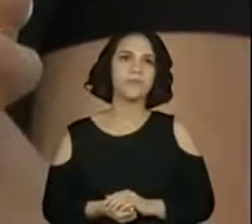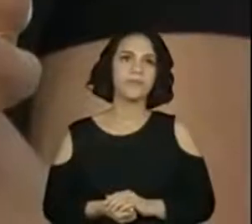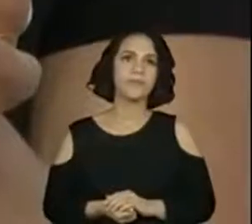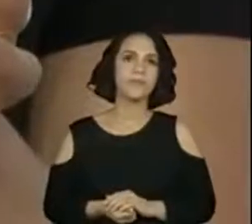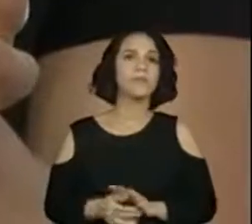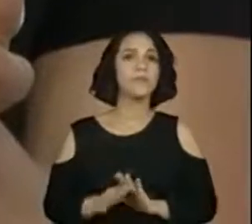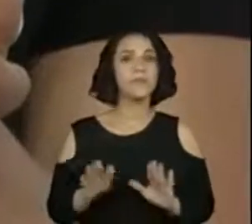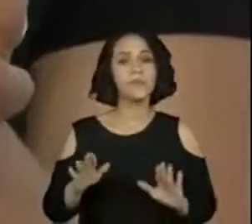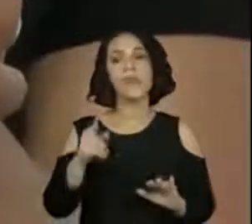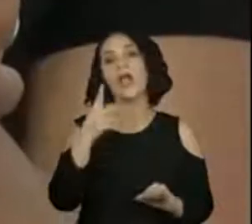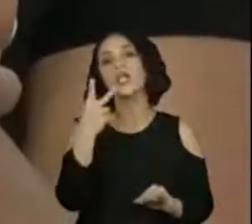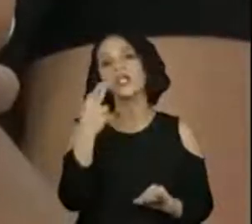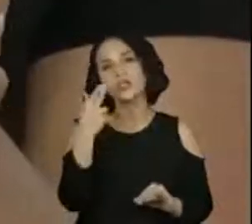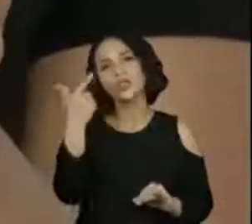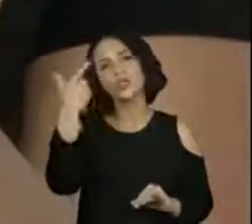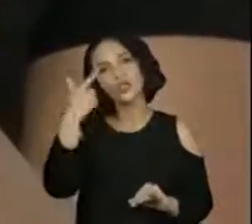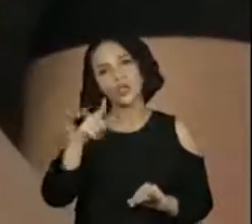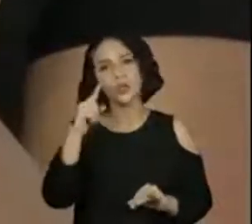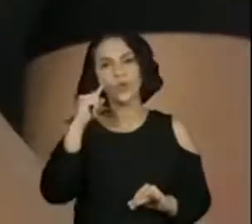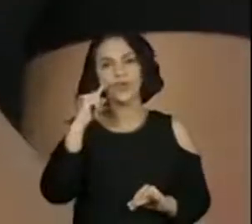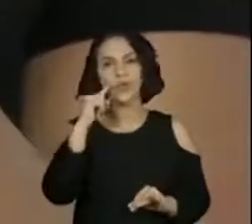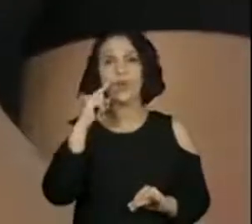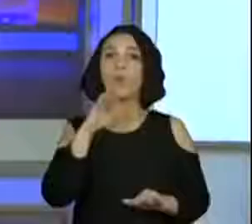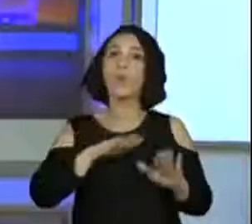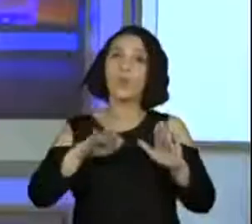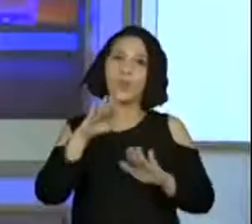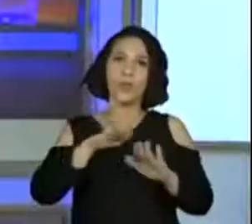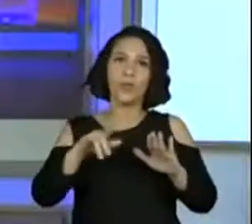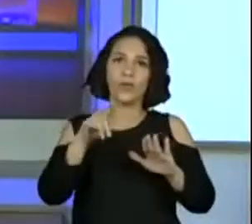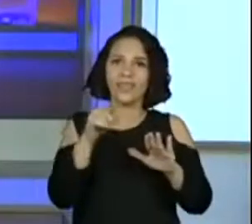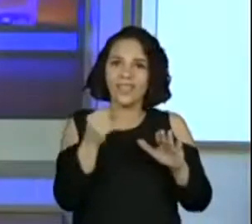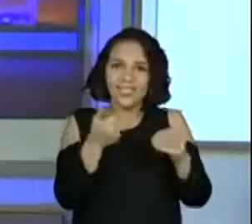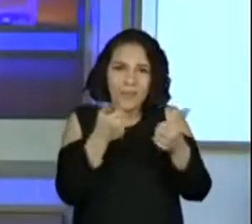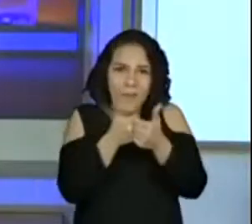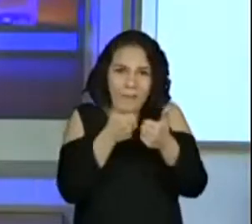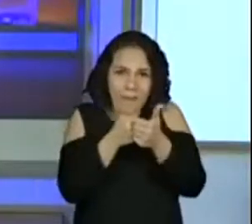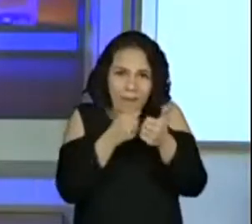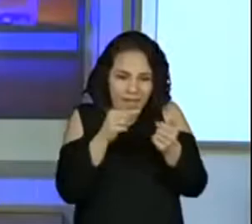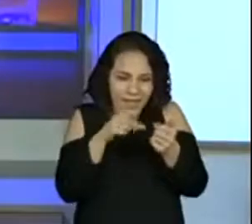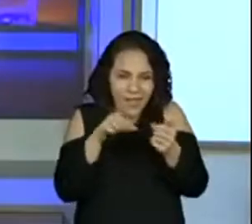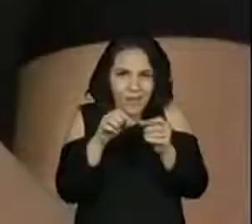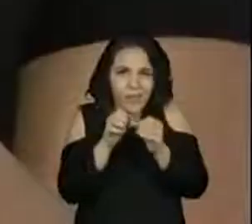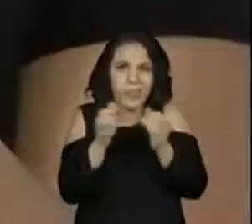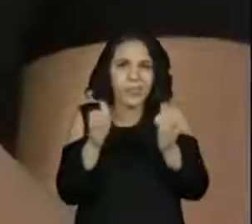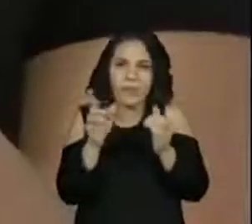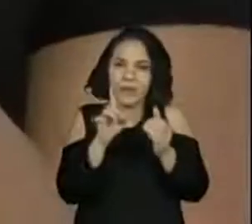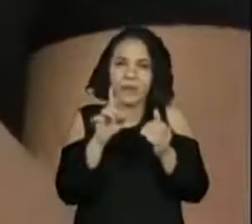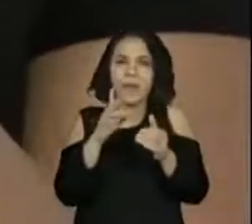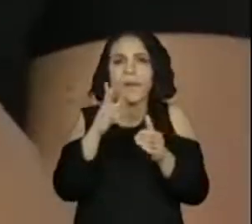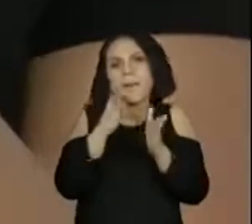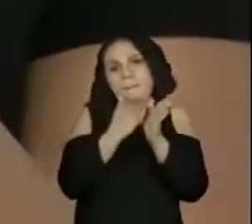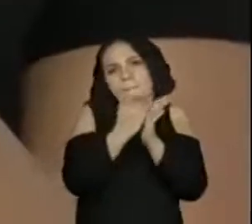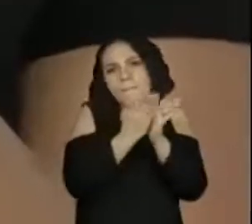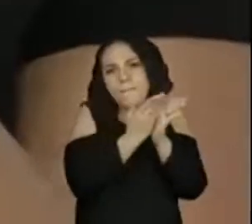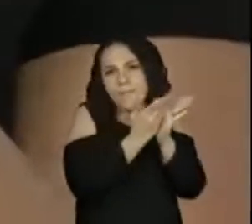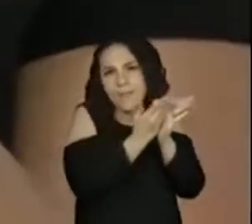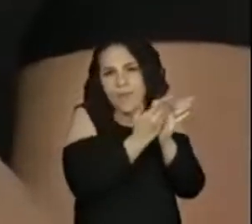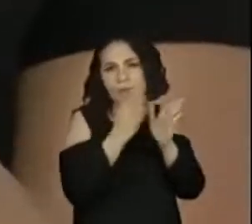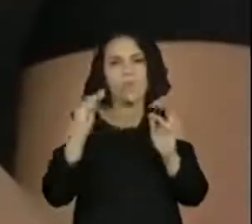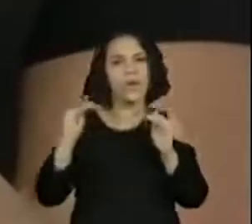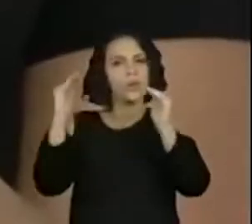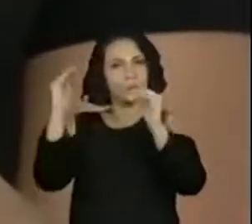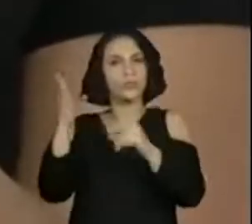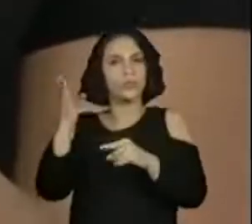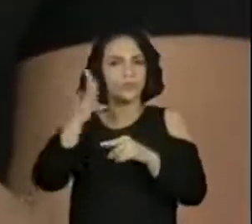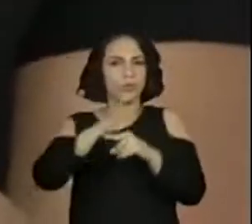Faz um furinho com a tesoura lá embaixo, mas cuidado para não ficar muito pertinho aqui para não rasgar, tá bom? Pede ajuda do